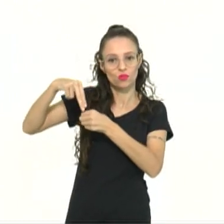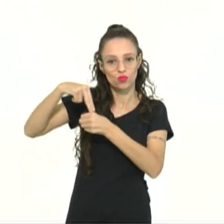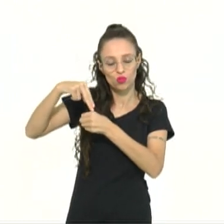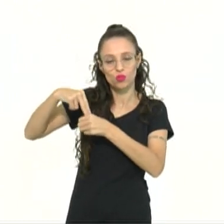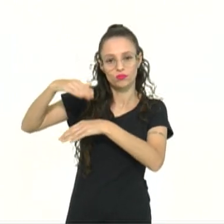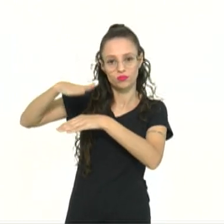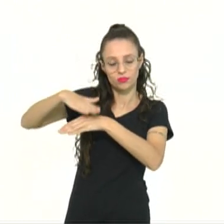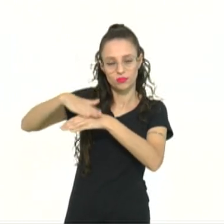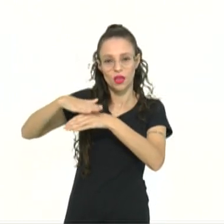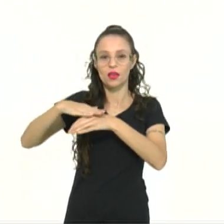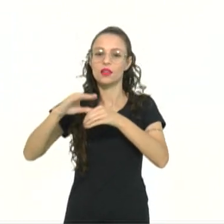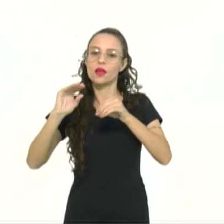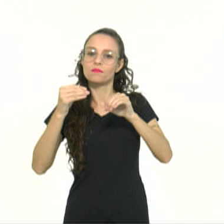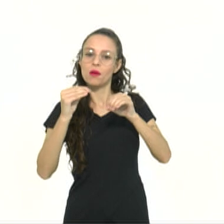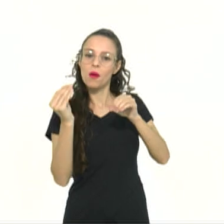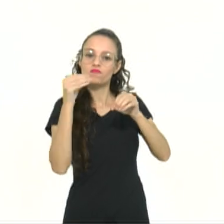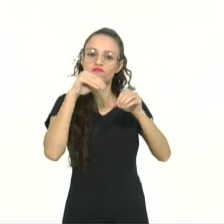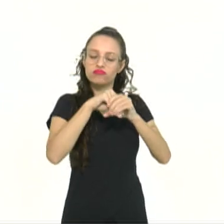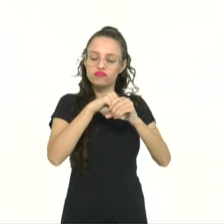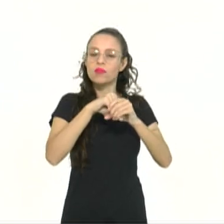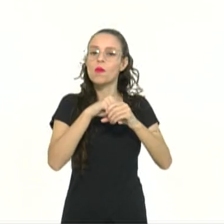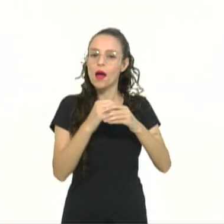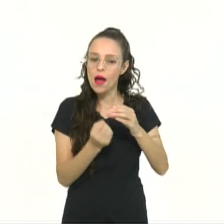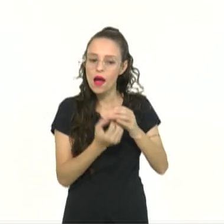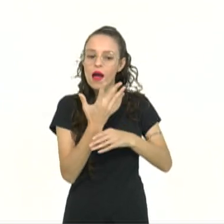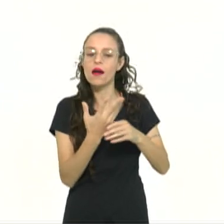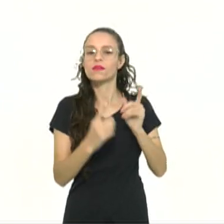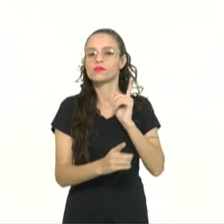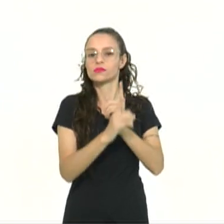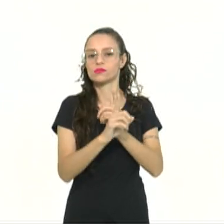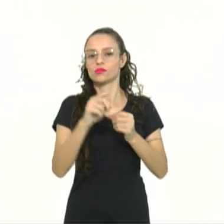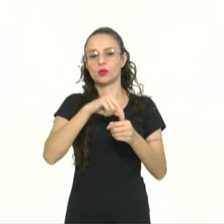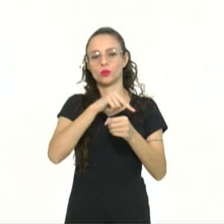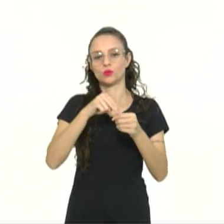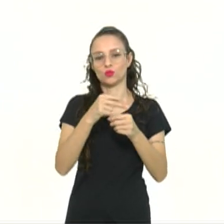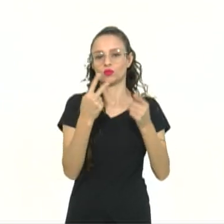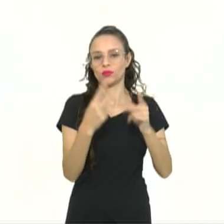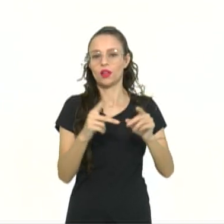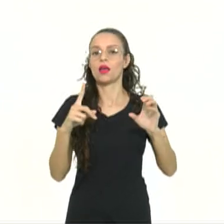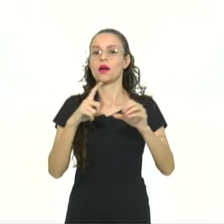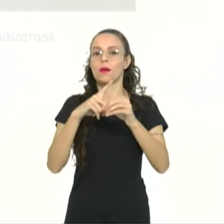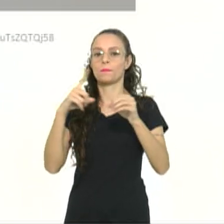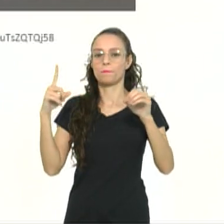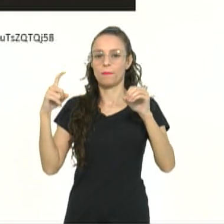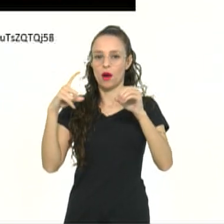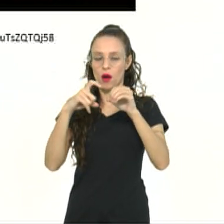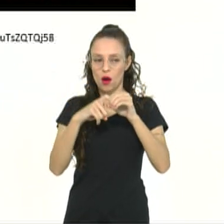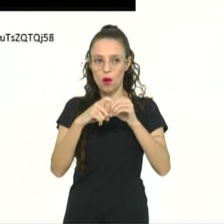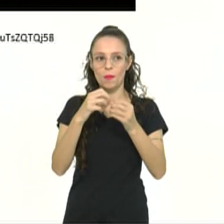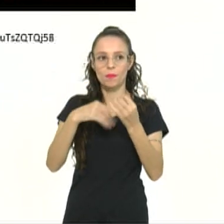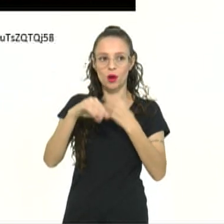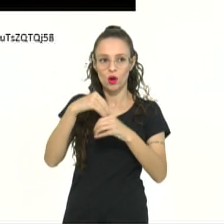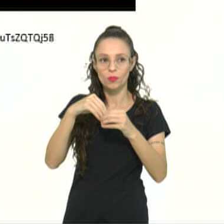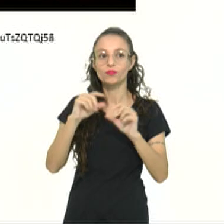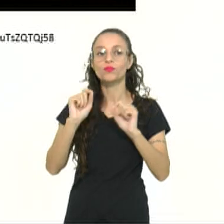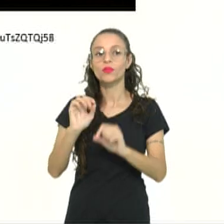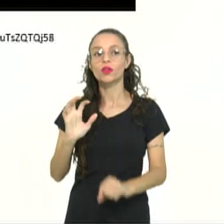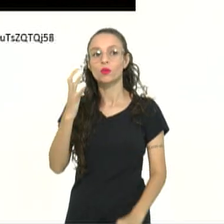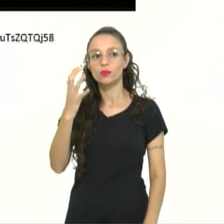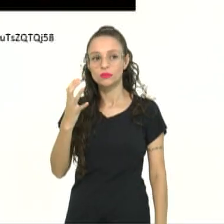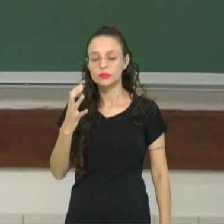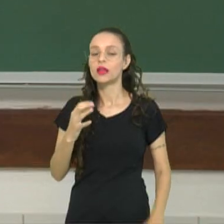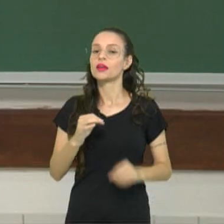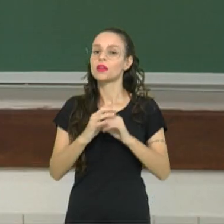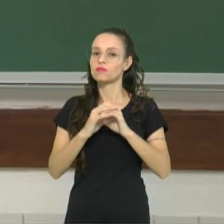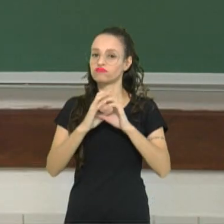vai penetrar no ovócito e vai encontrar o núcleo desse ovócito lá onde vai ter a fusão, perfeito? Aí o que acontece? A partir